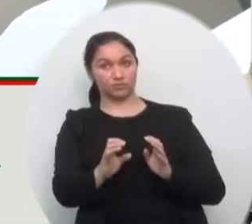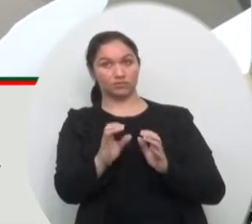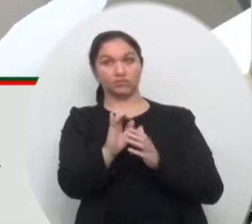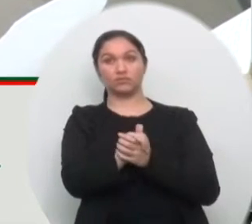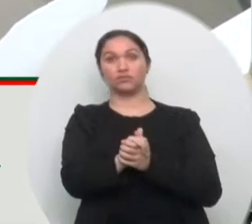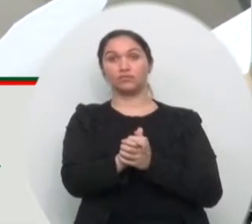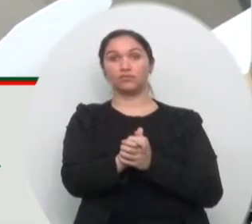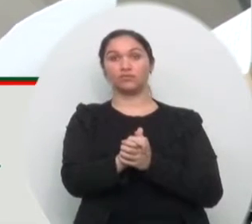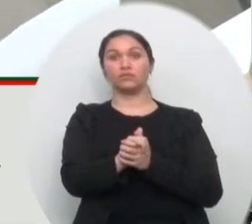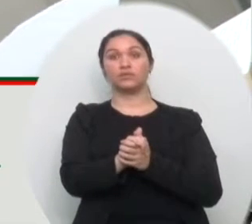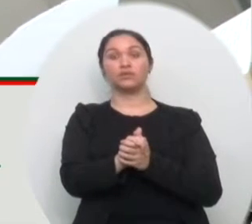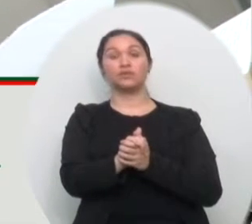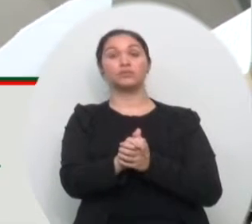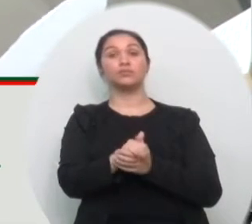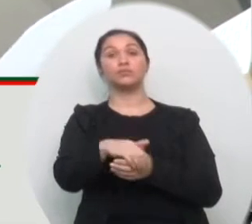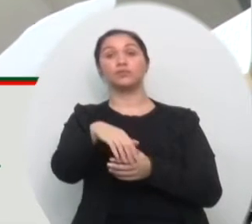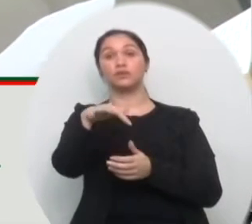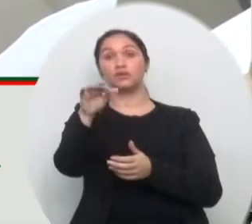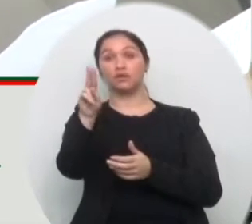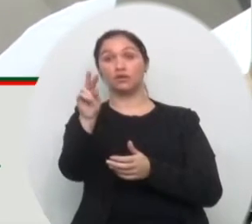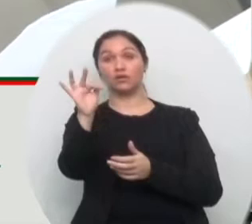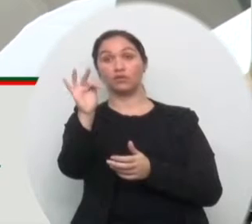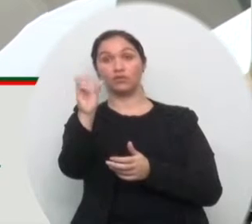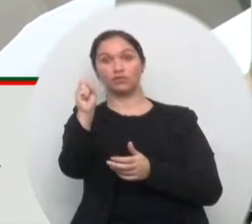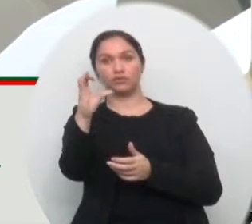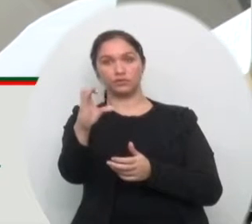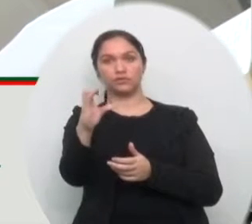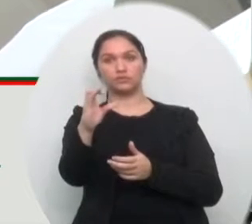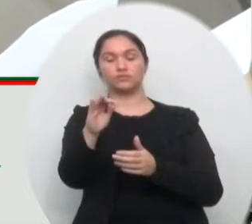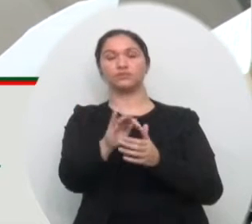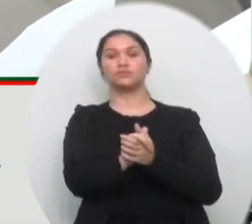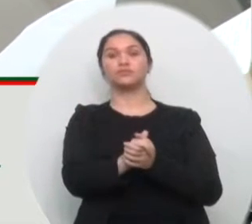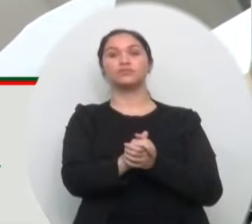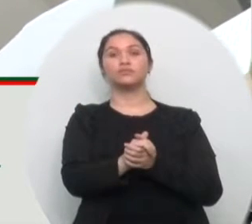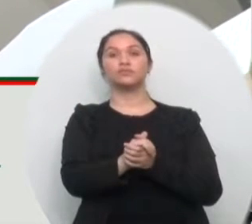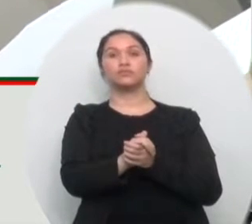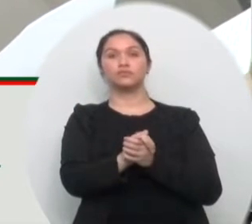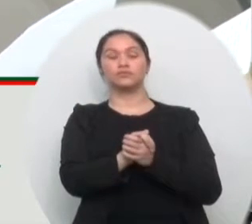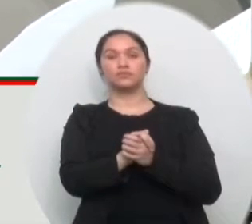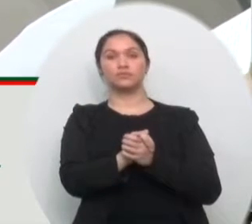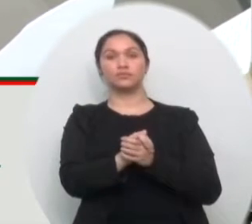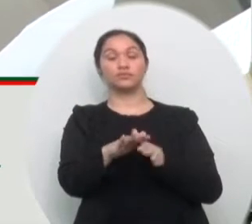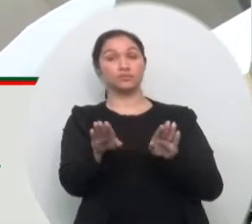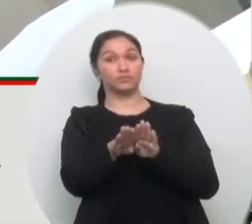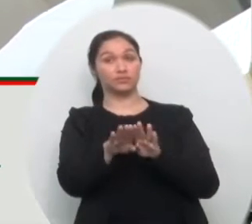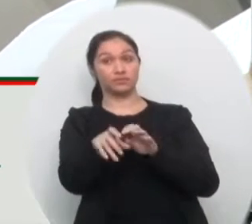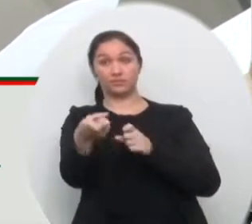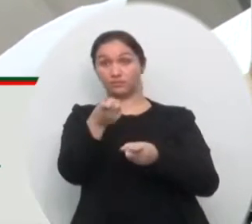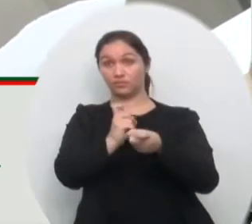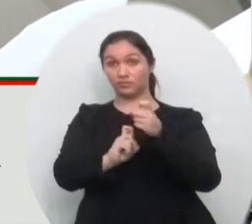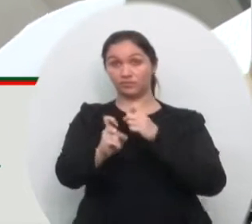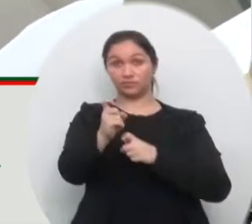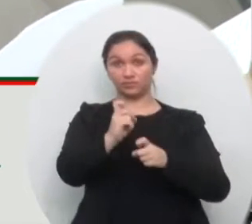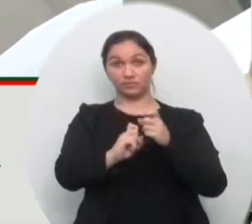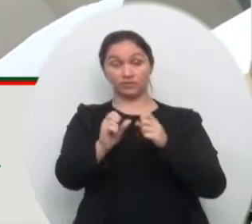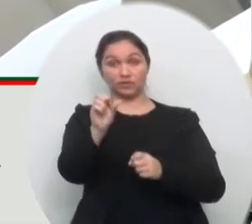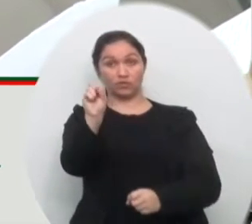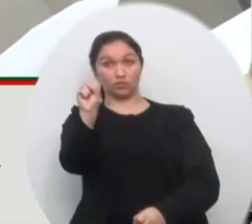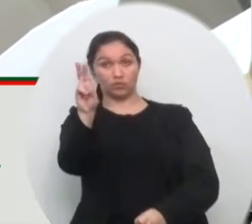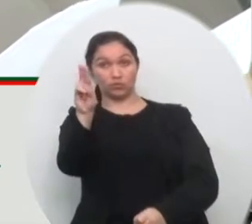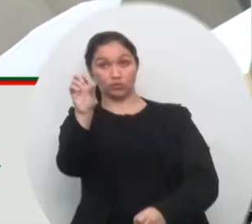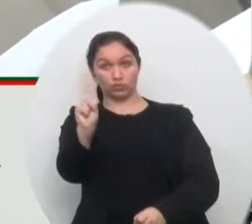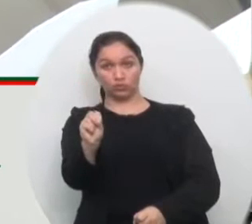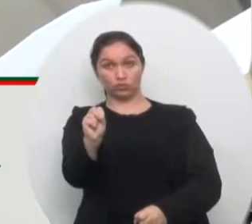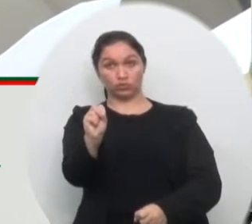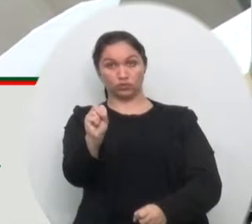endodontia pela UFSC, especialização em desenvolvimento gerencial de unidades básicas do SUS, pela Escola de